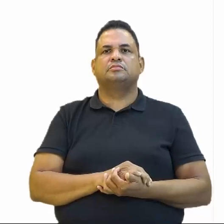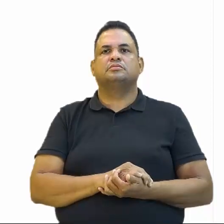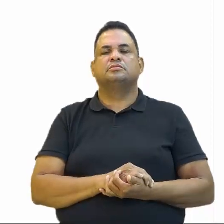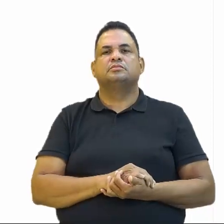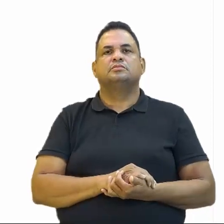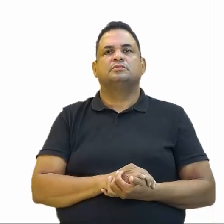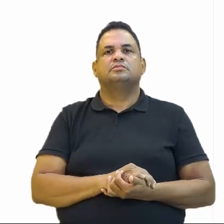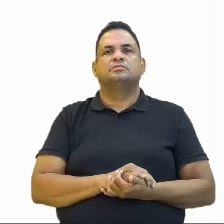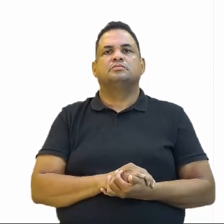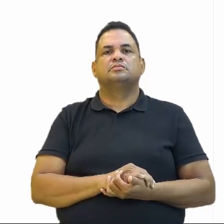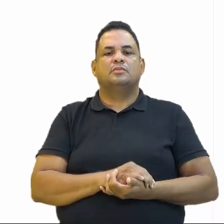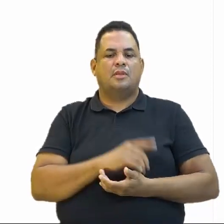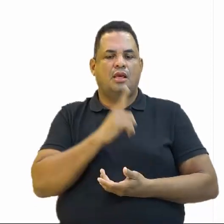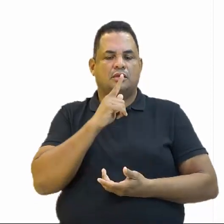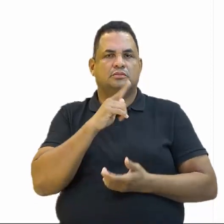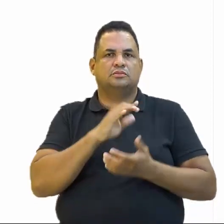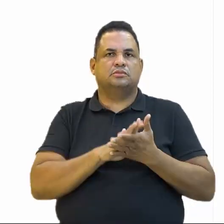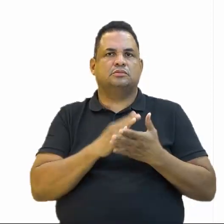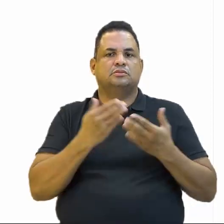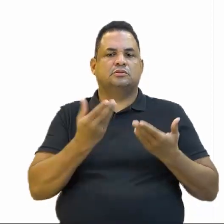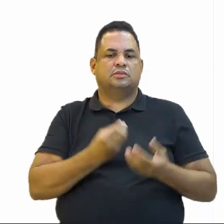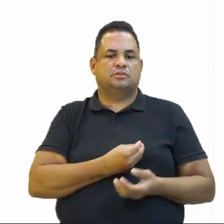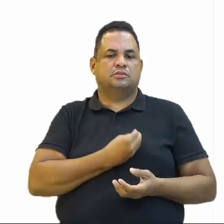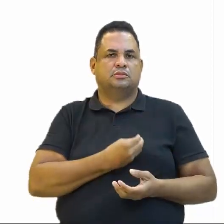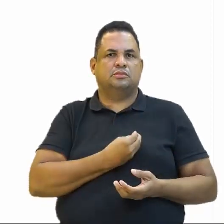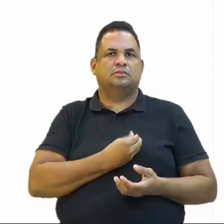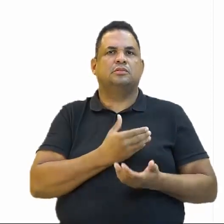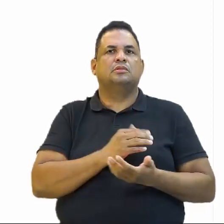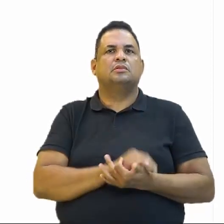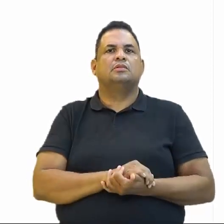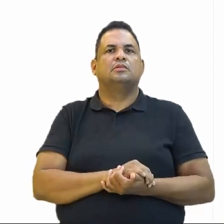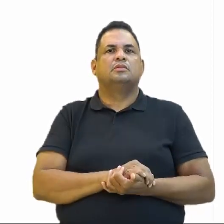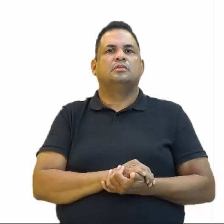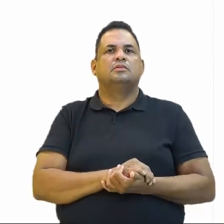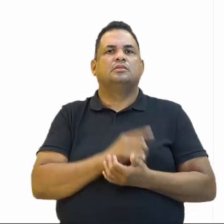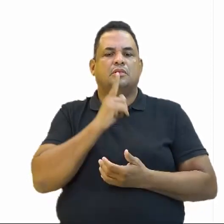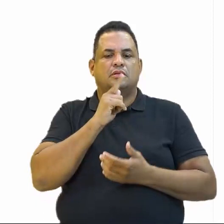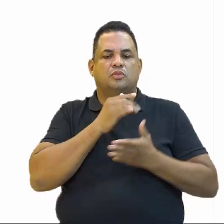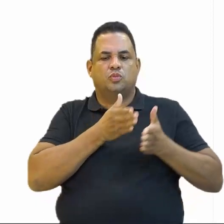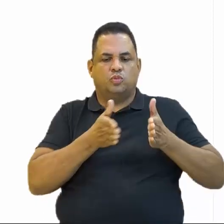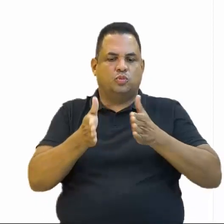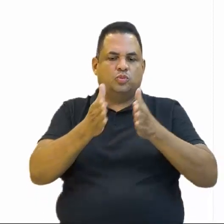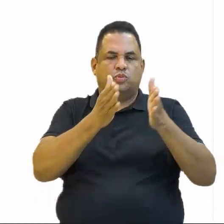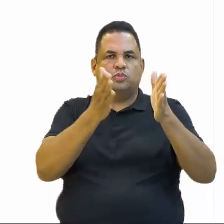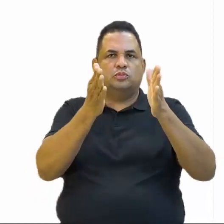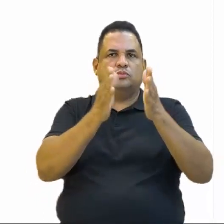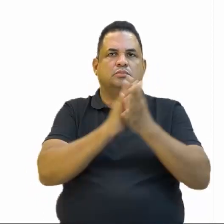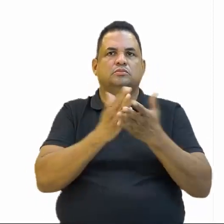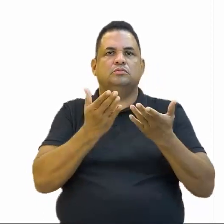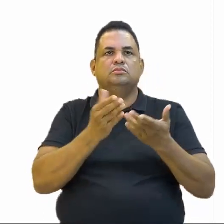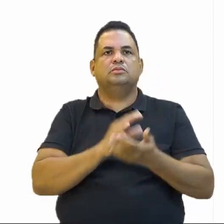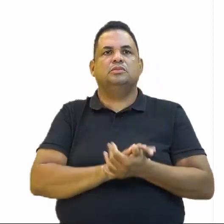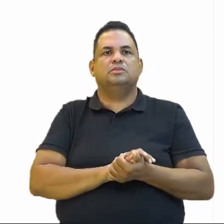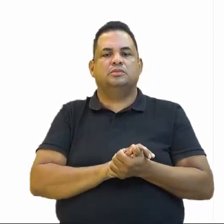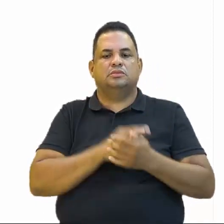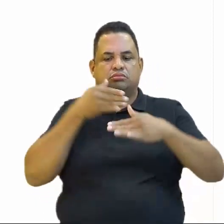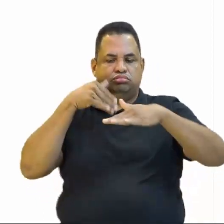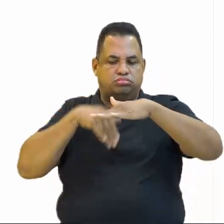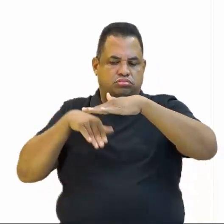e essas águas elas estão presentes nos rios, nos lagos e na maioria dos